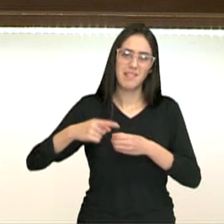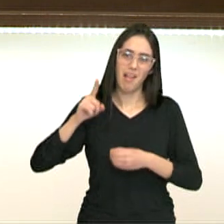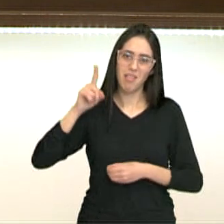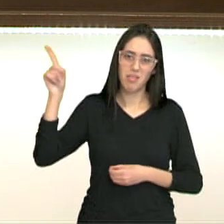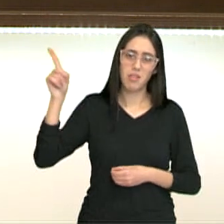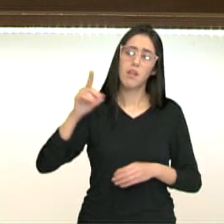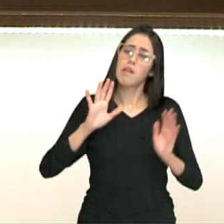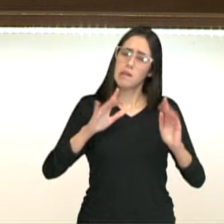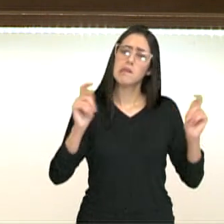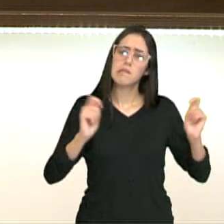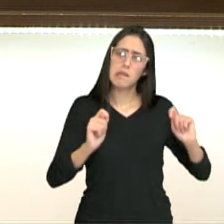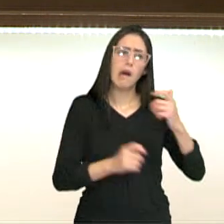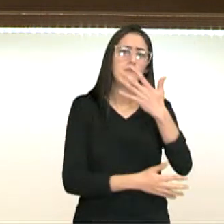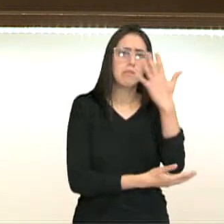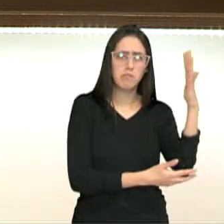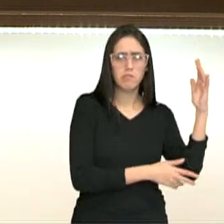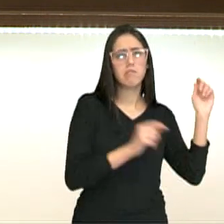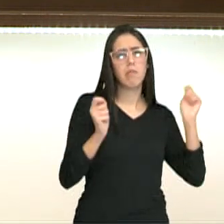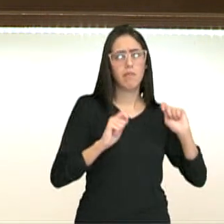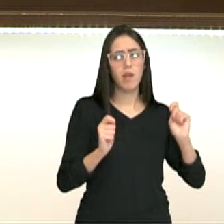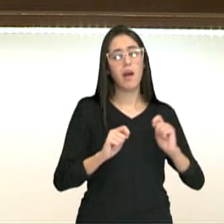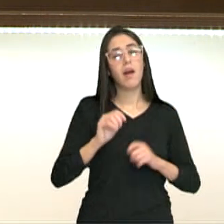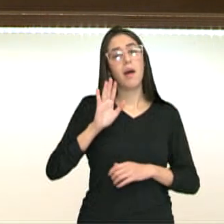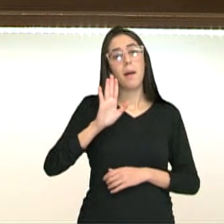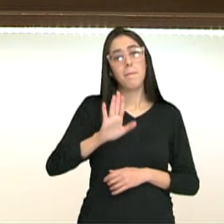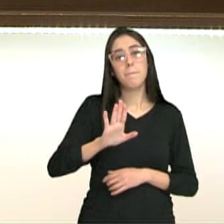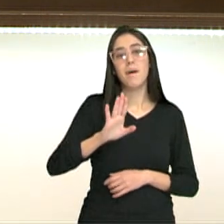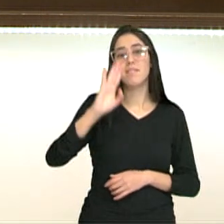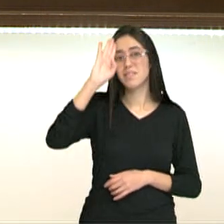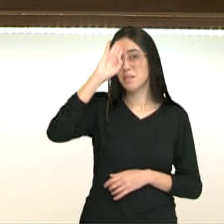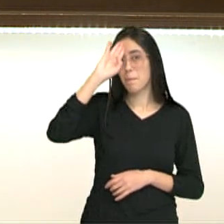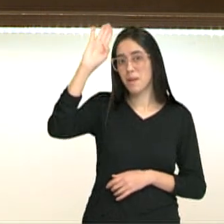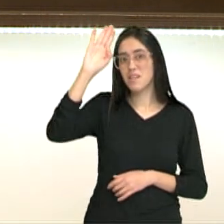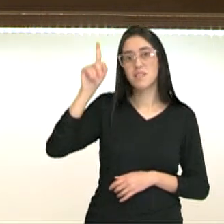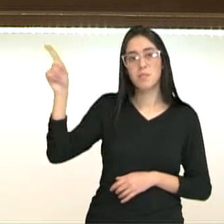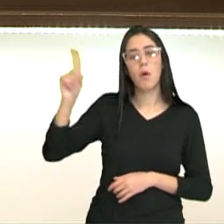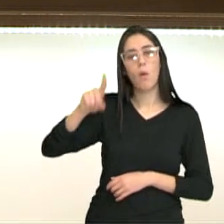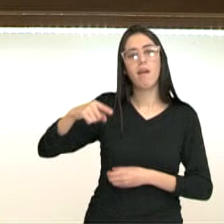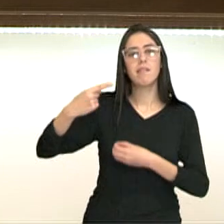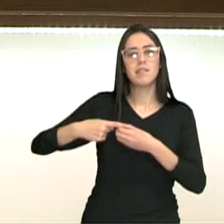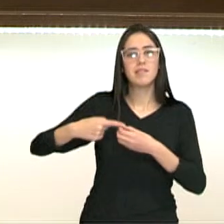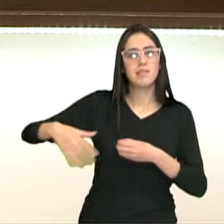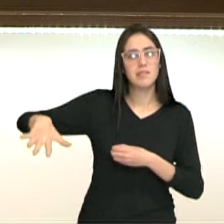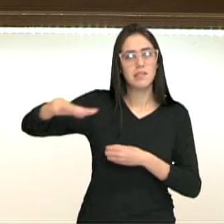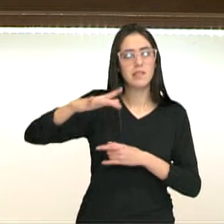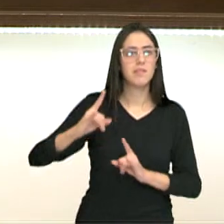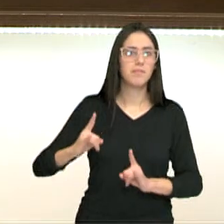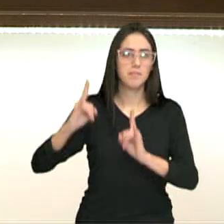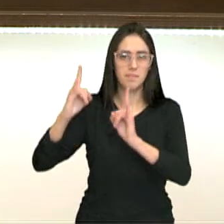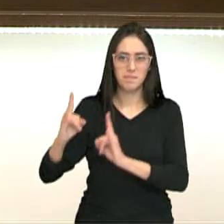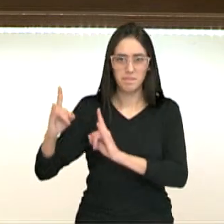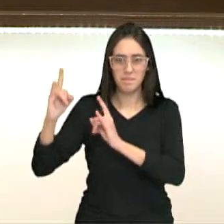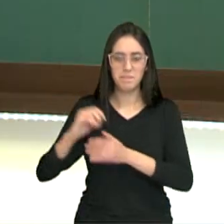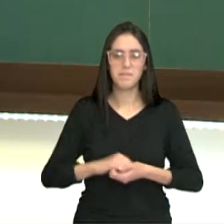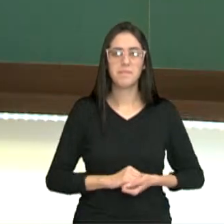realizada na natureza, mas o ideal, até mesmo por conta da sua criação ali, são os espaços urbanos.